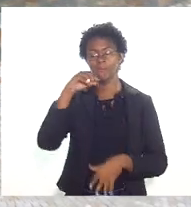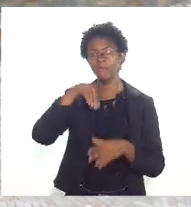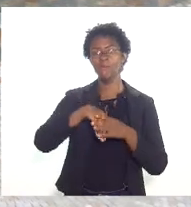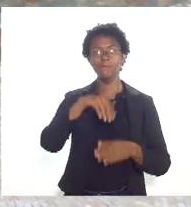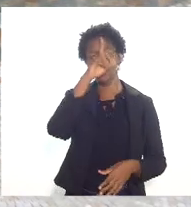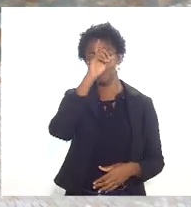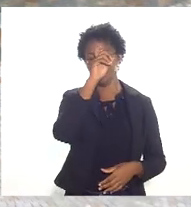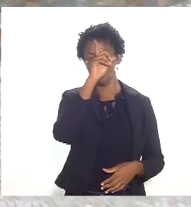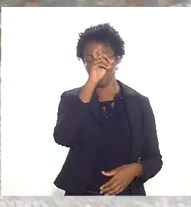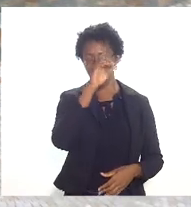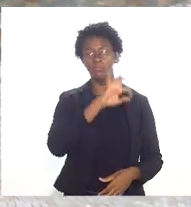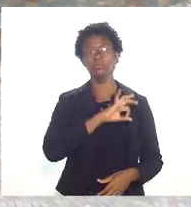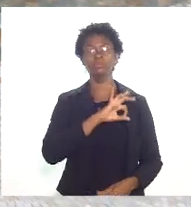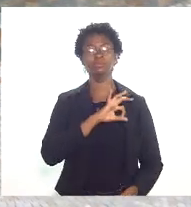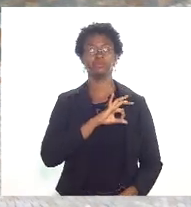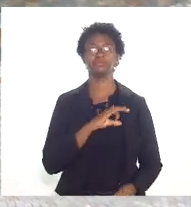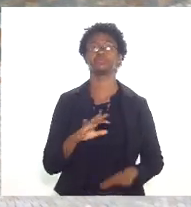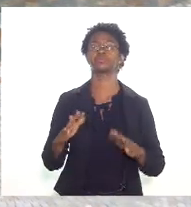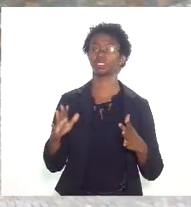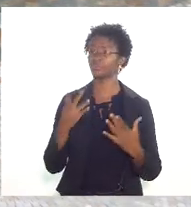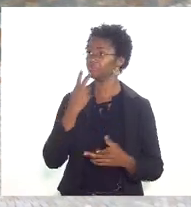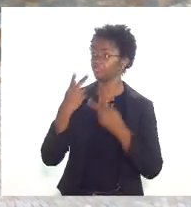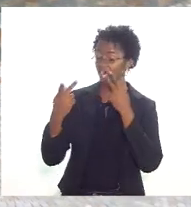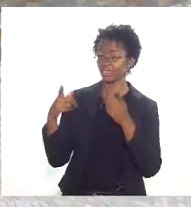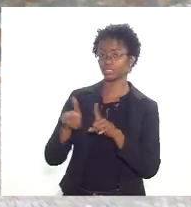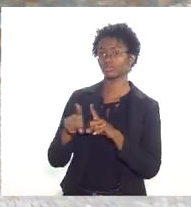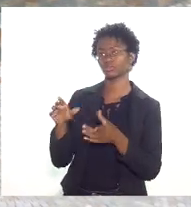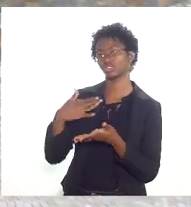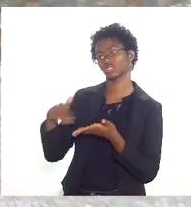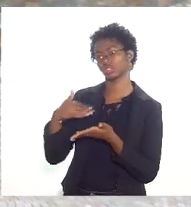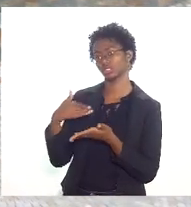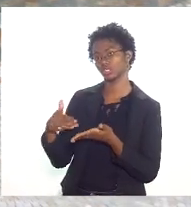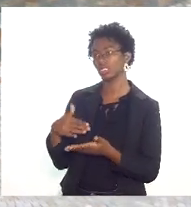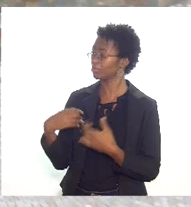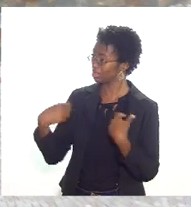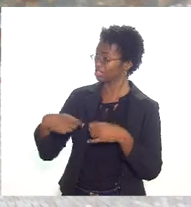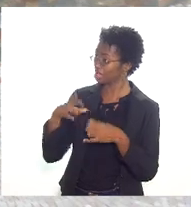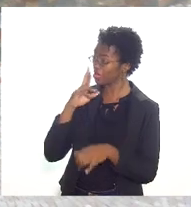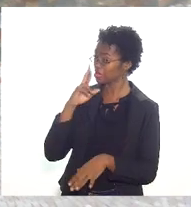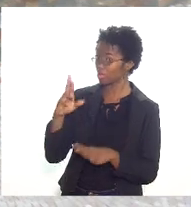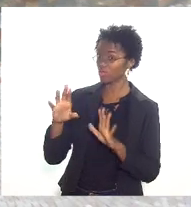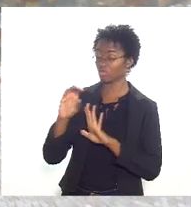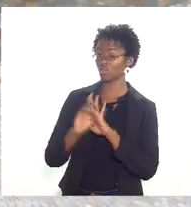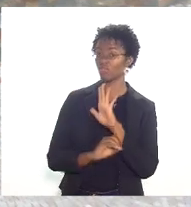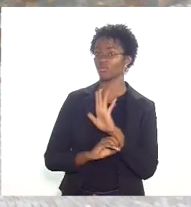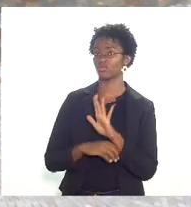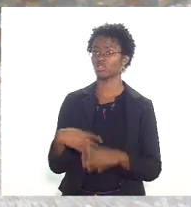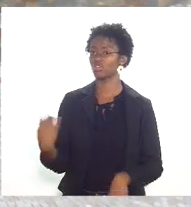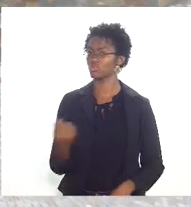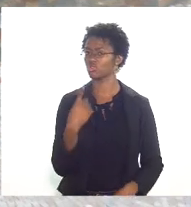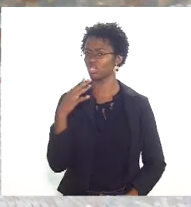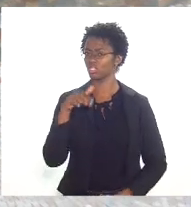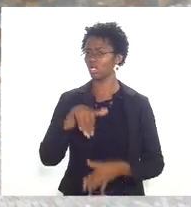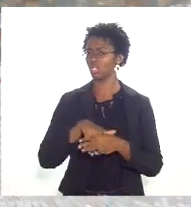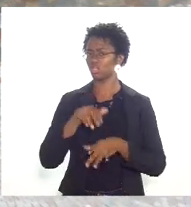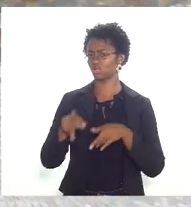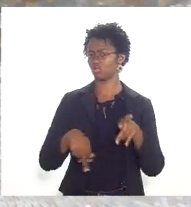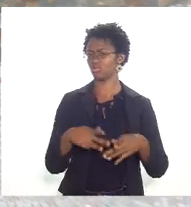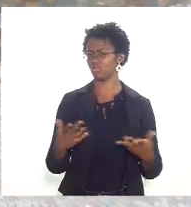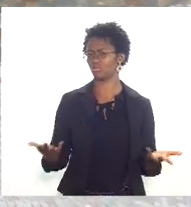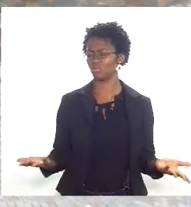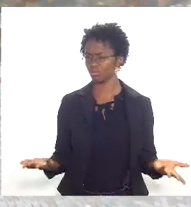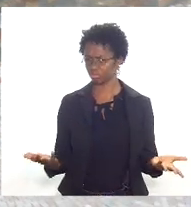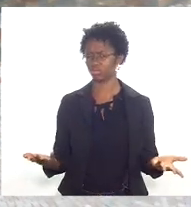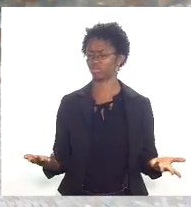e falar com o secretário é que responda realmente do Ofício dos parlamentares Afinal nós fomos eleitos pelo povo nós